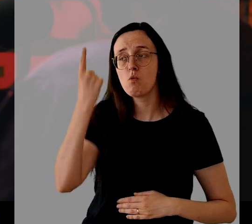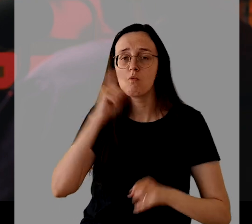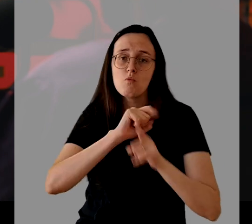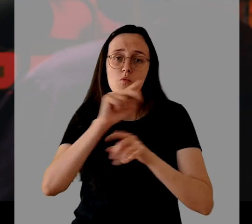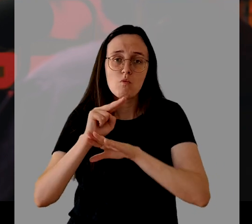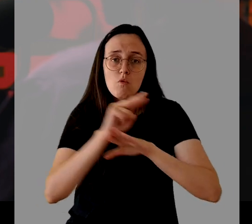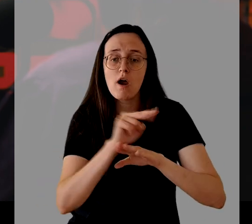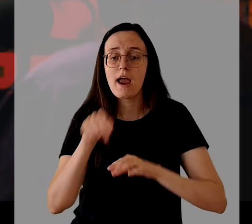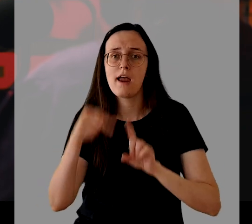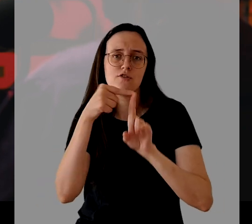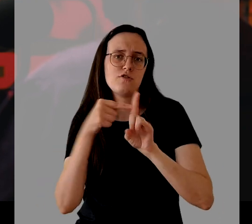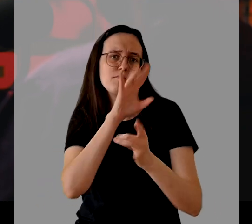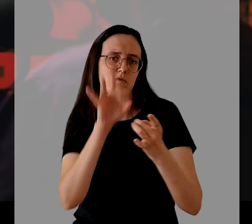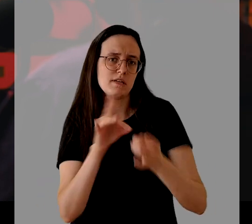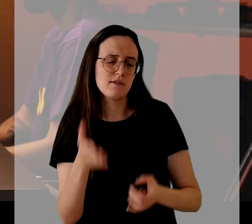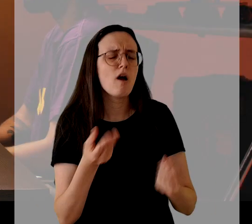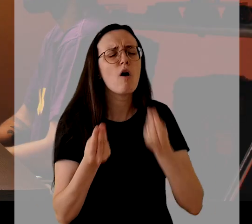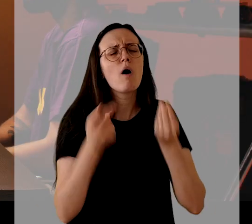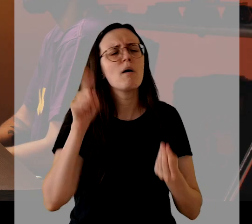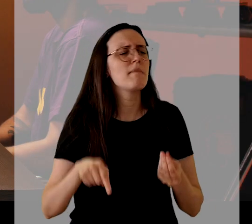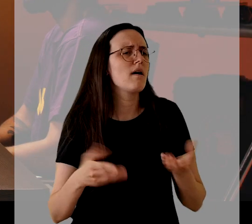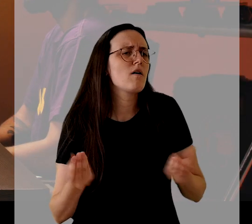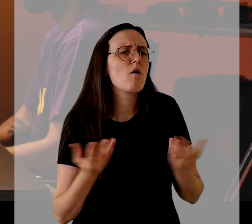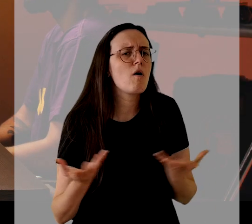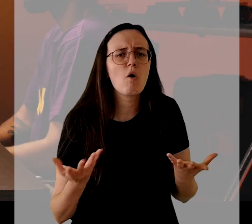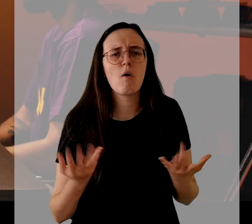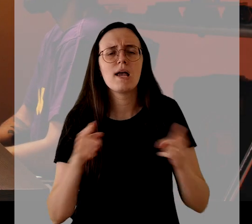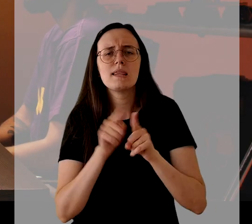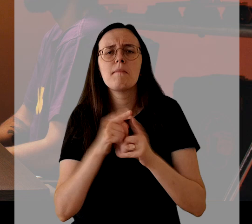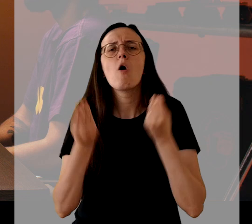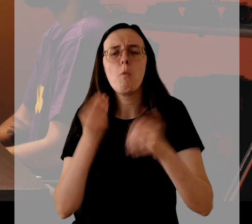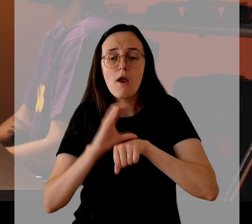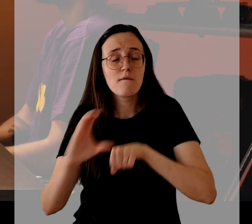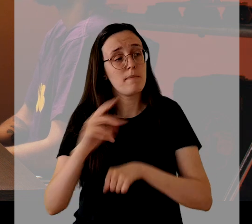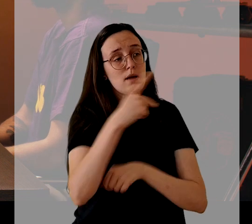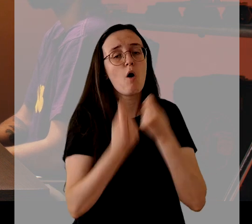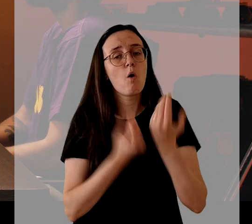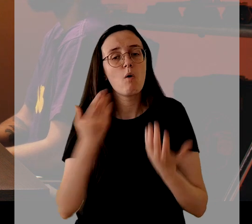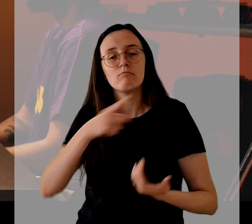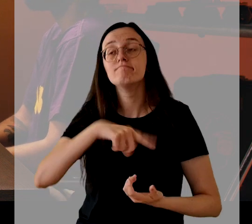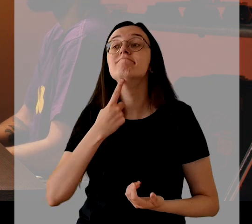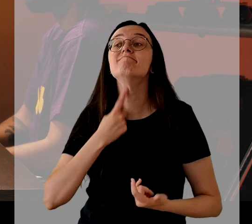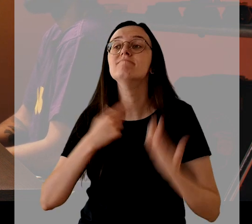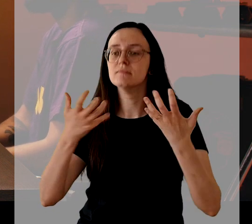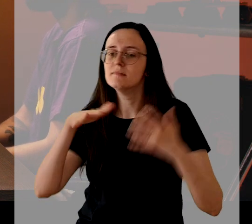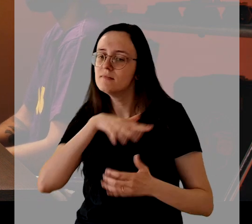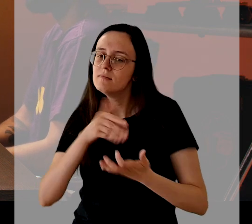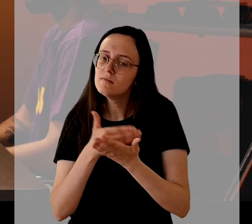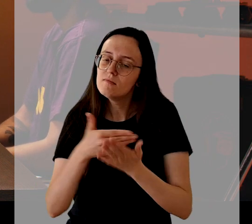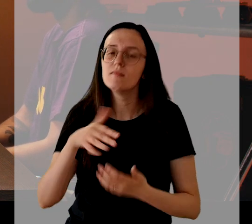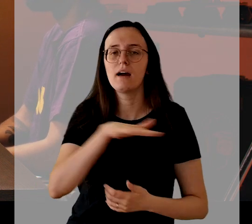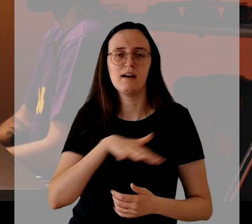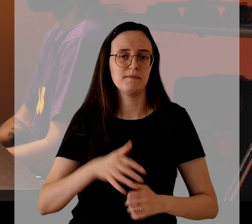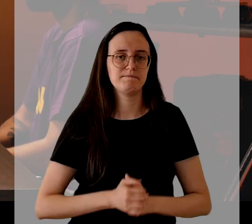uma locadora que fornece esse tipo de equipamento, né? Como que é essa questão, então, até de investimento, né? Para quem gostaria